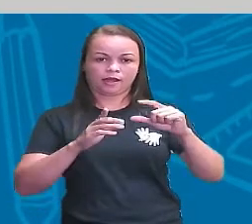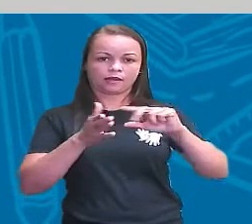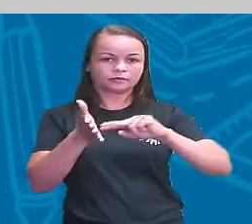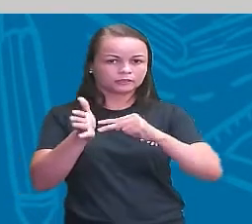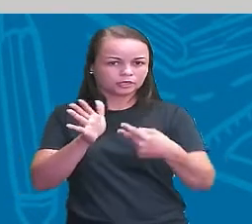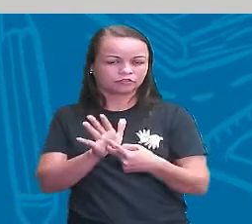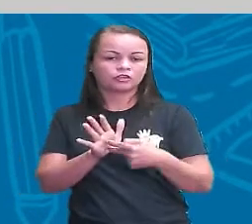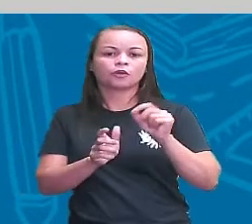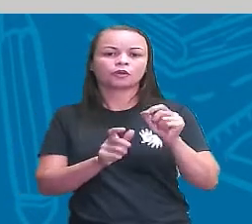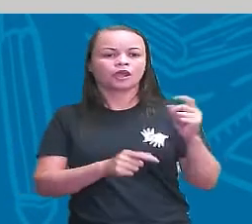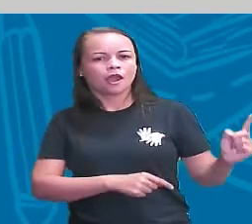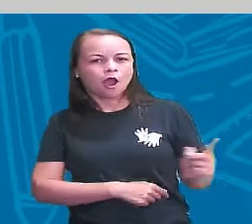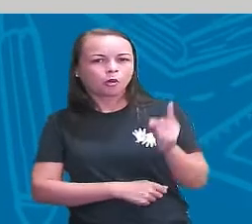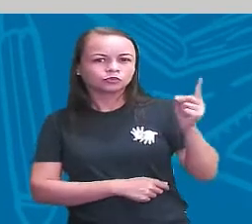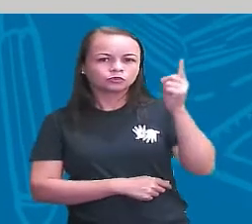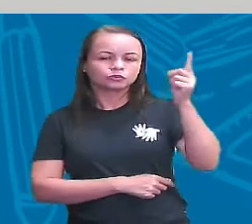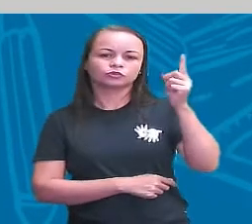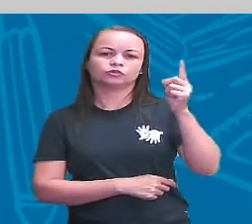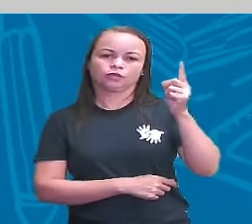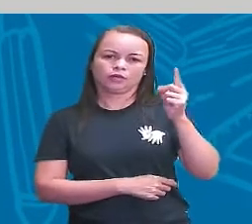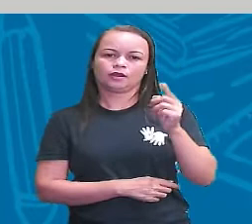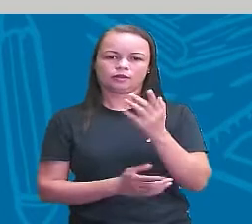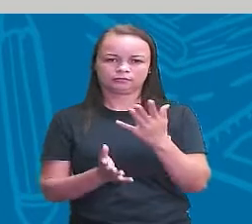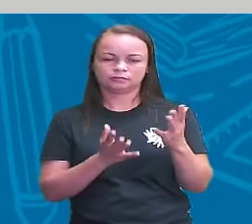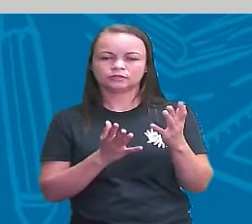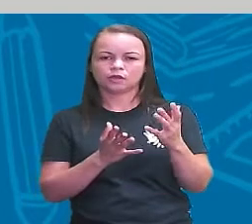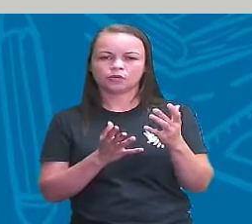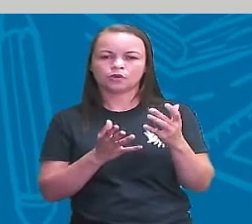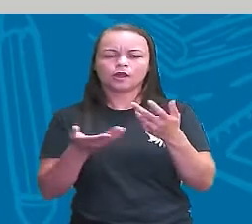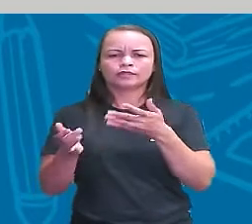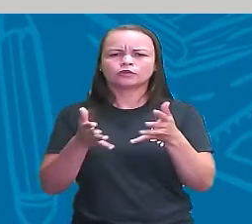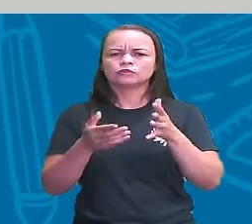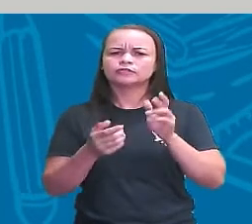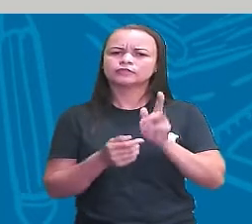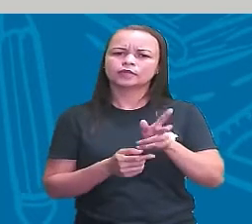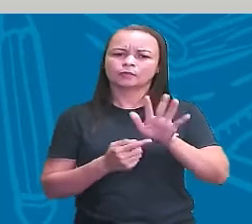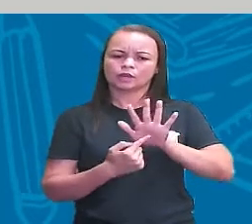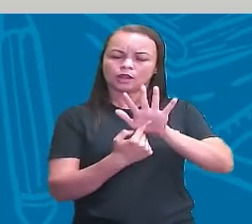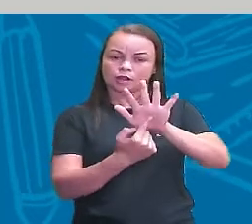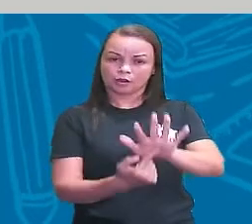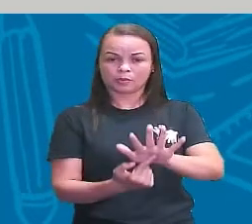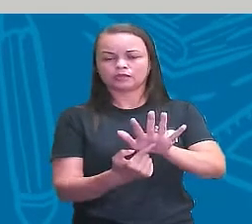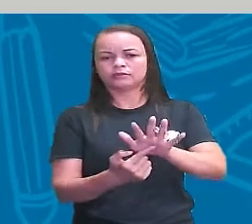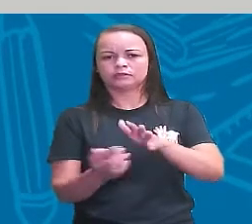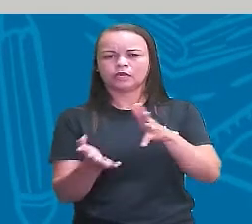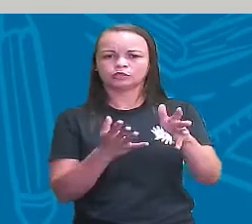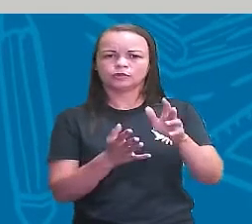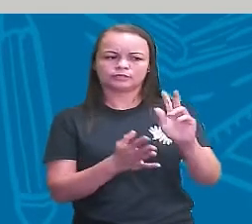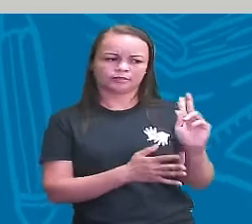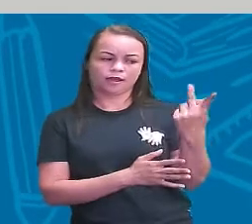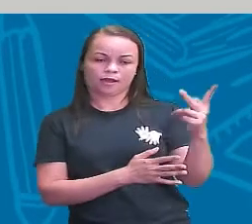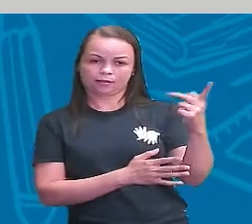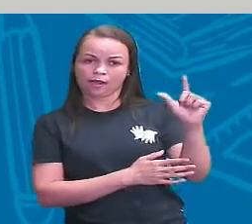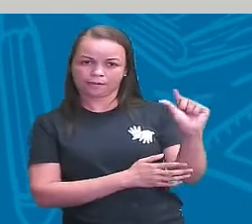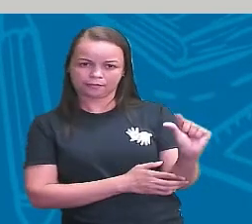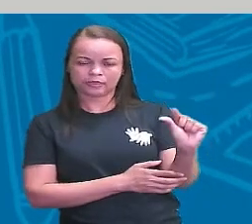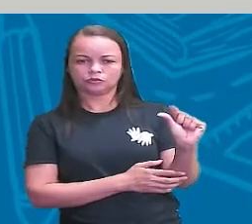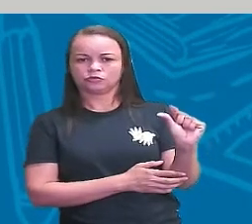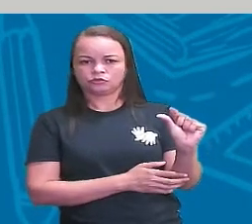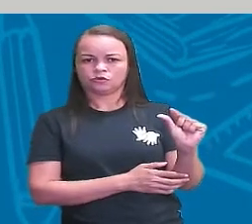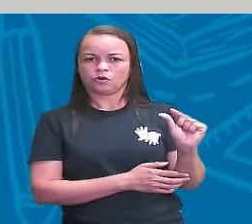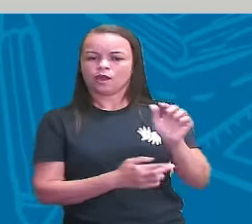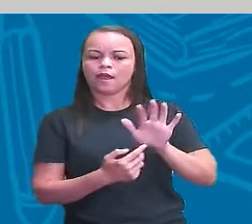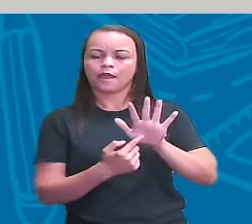altura, tá? Então, toda vez que estiver representando na geometria, colocar lá o Hzinho, esse H minúsculo, quer dizer que ele